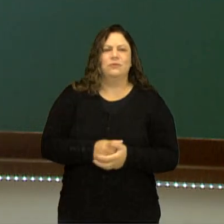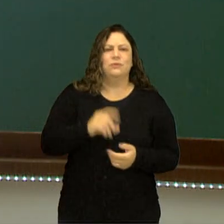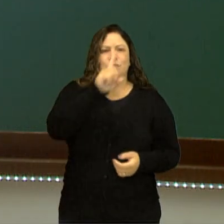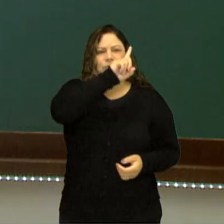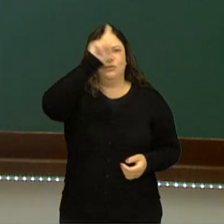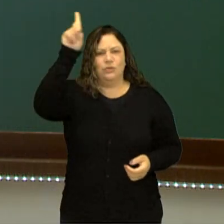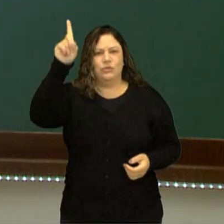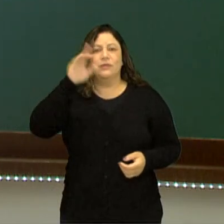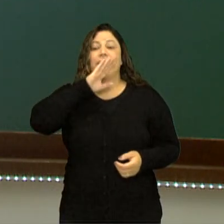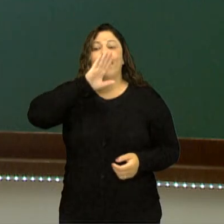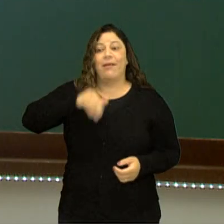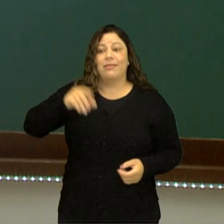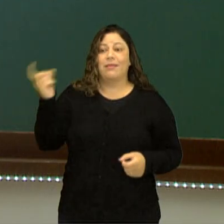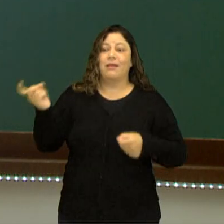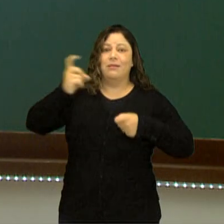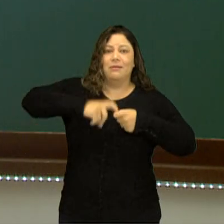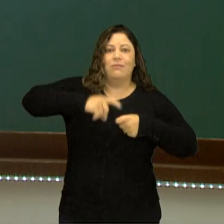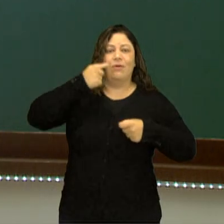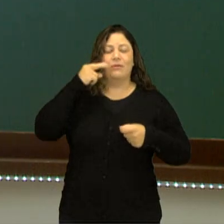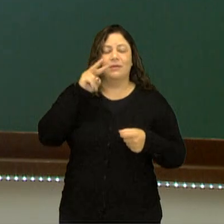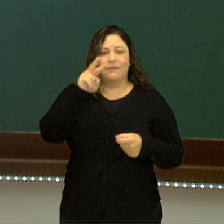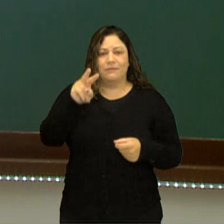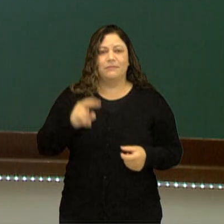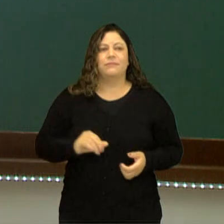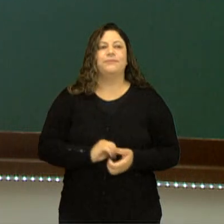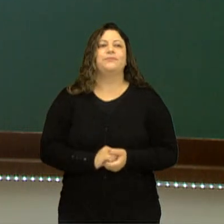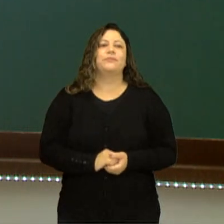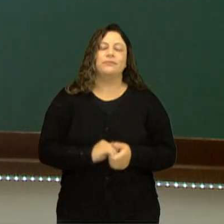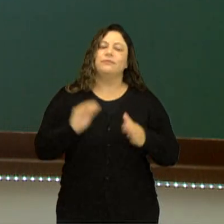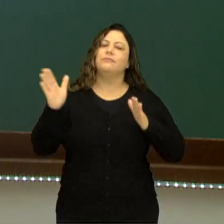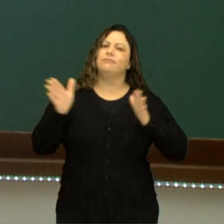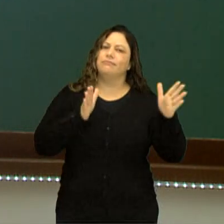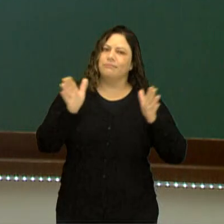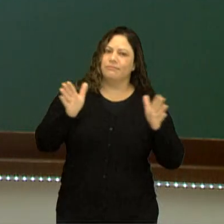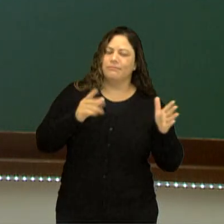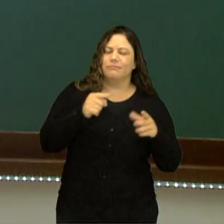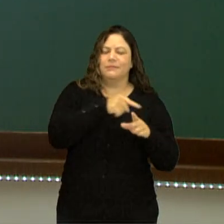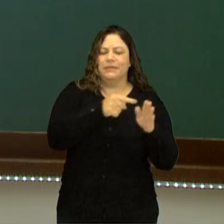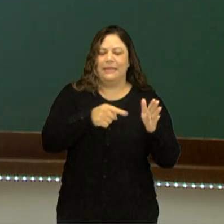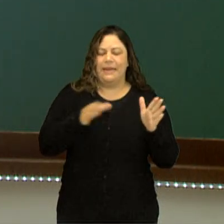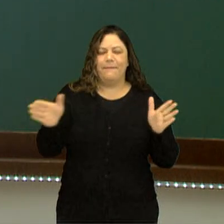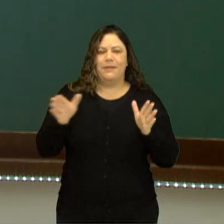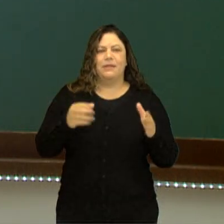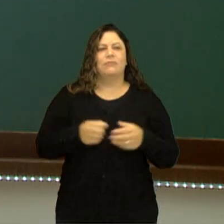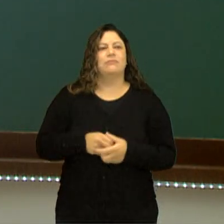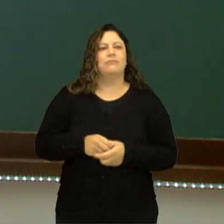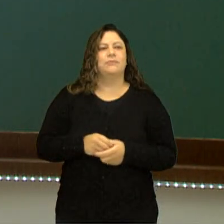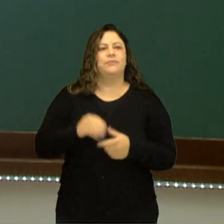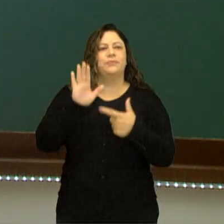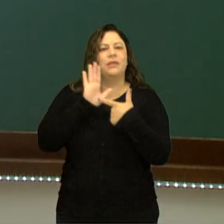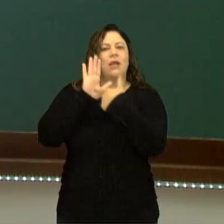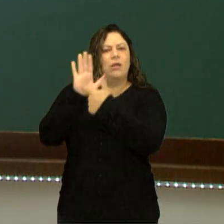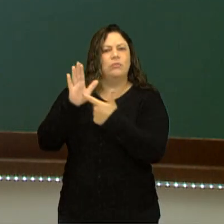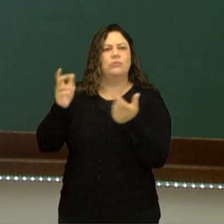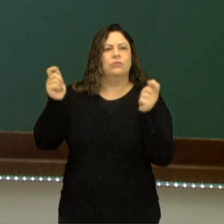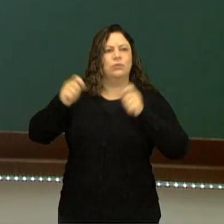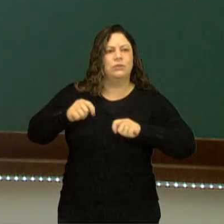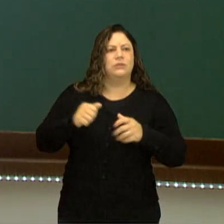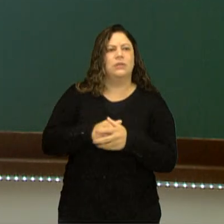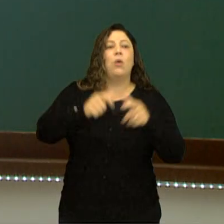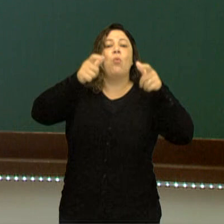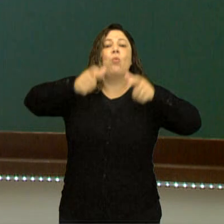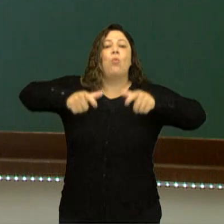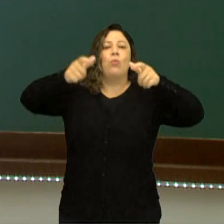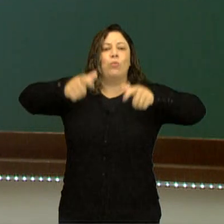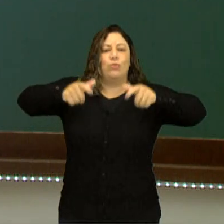moça, também marcador temporal. Novamente, a expressão que ele repete indica a época, o lugar,